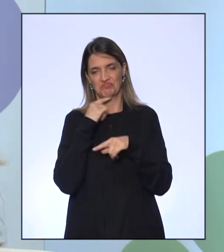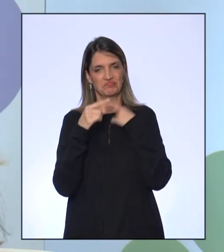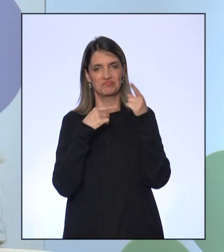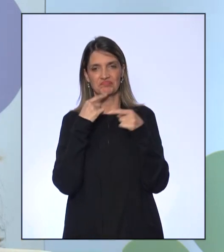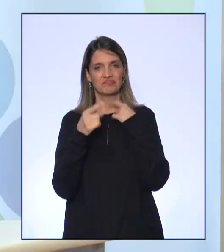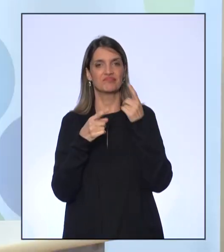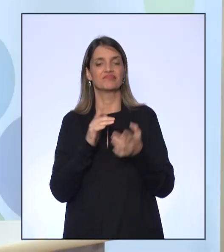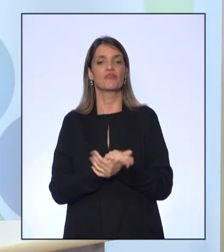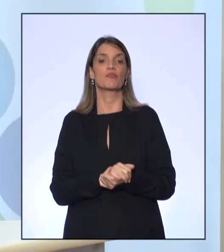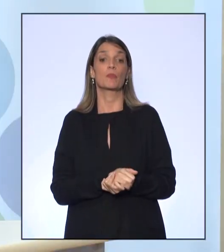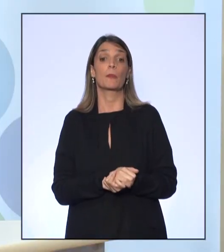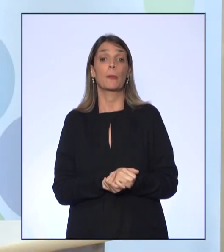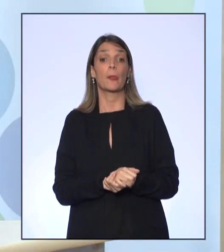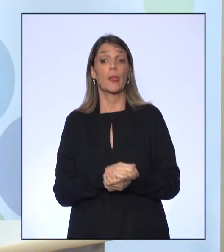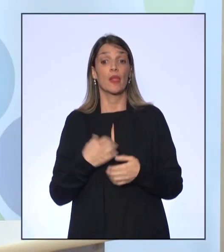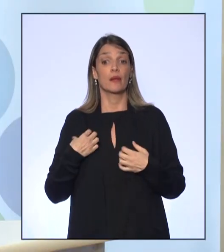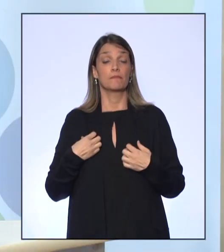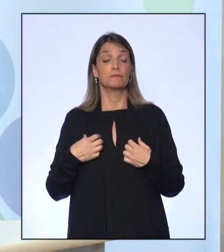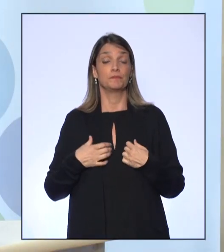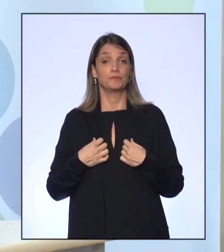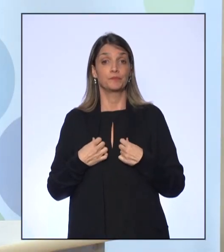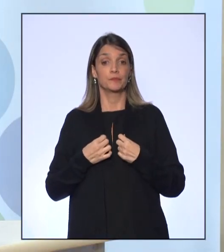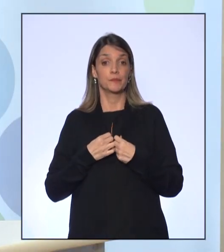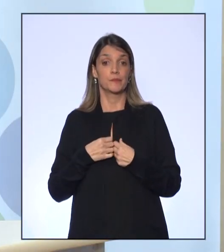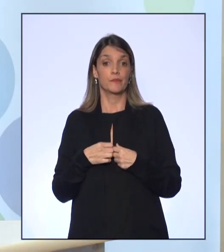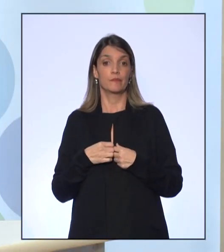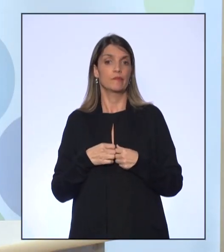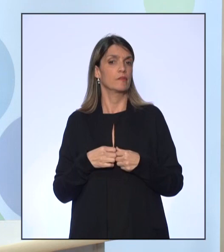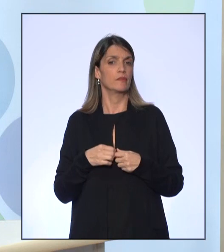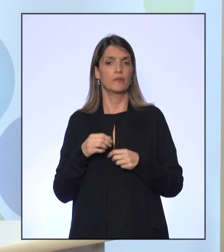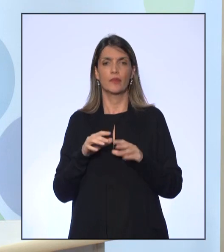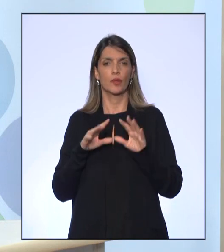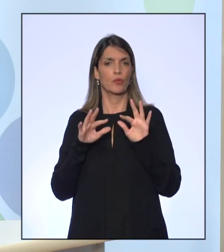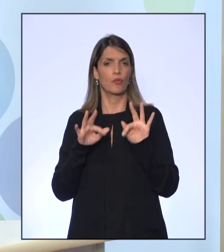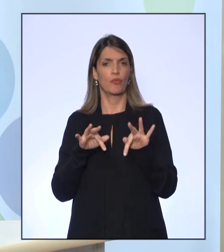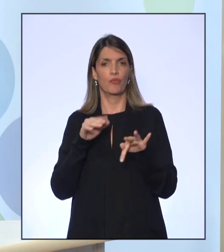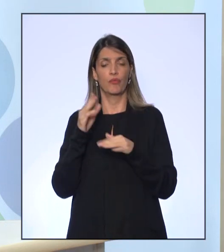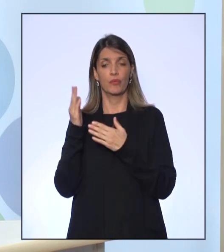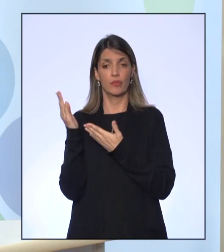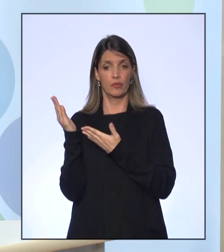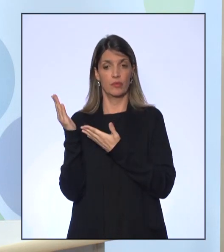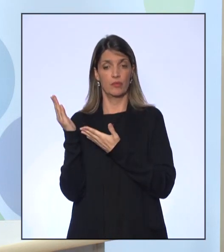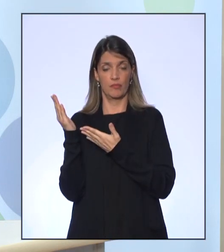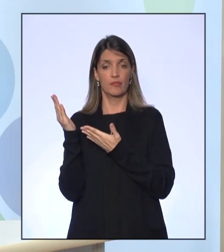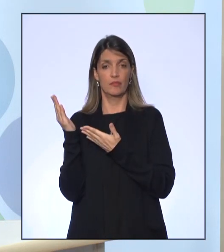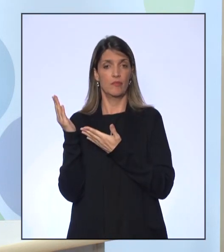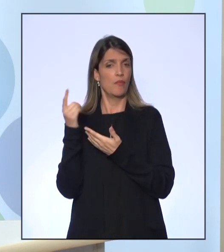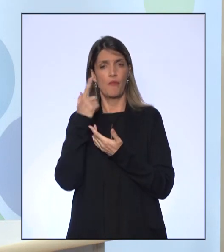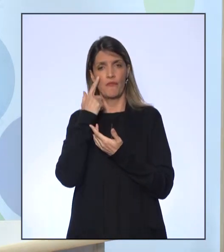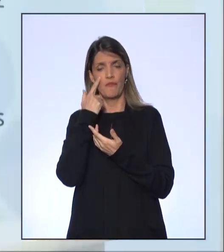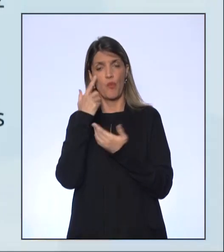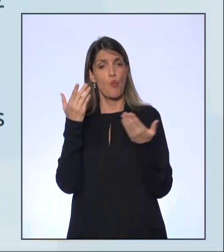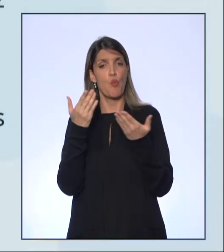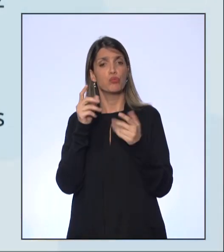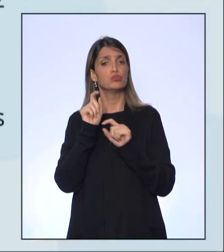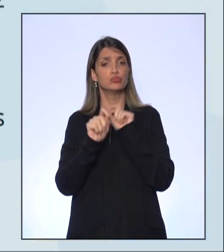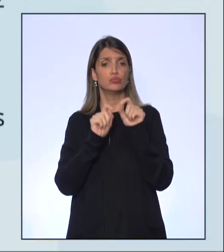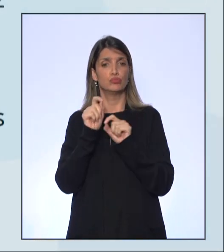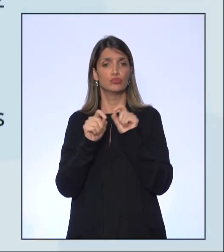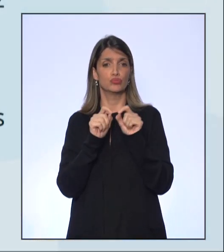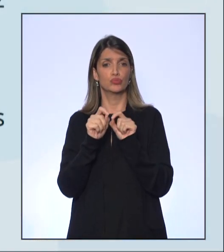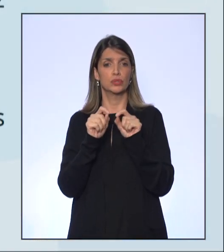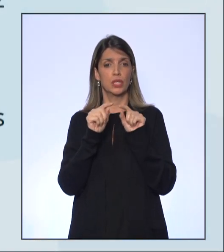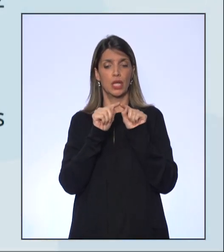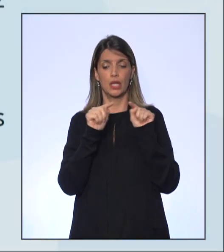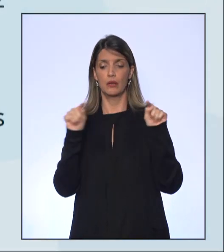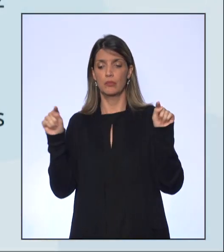pergunta. Beleza, então, só para revisar aí o finalzinho, só para vocês olharem a revisão final, né? Então, nós vimos aí um alinhamento entre